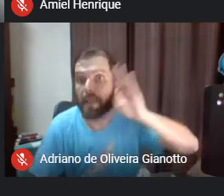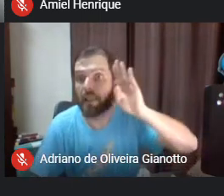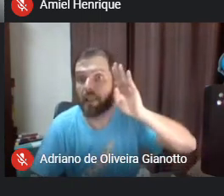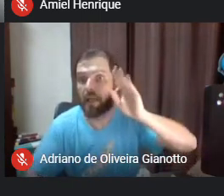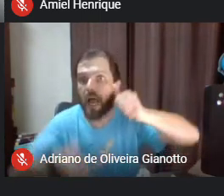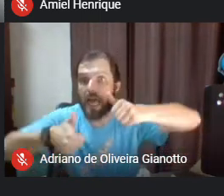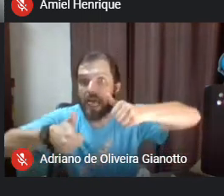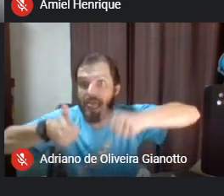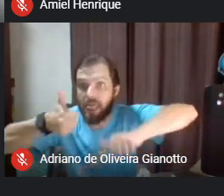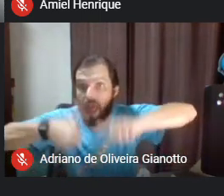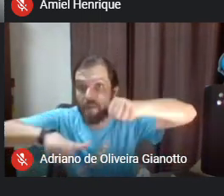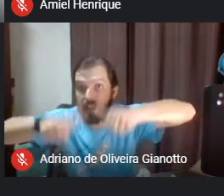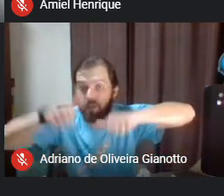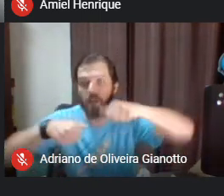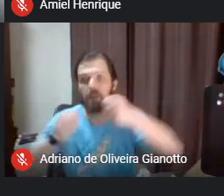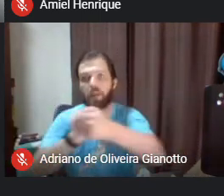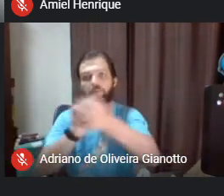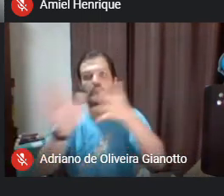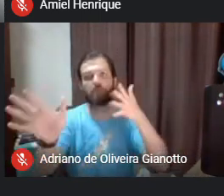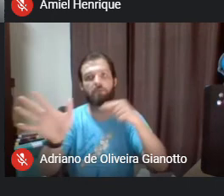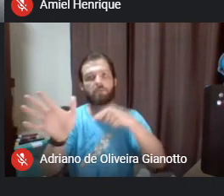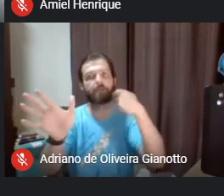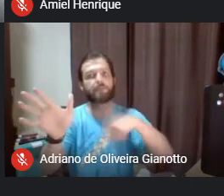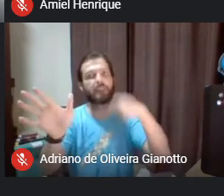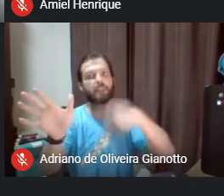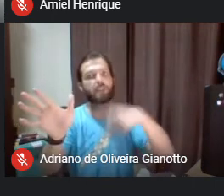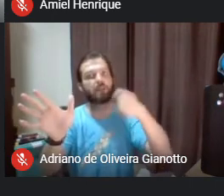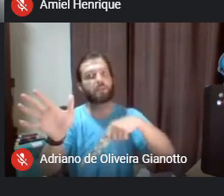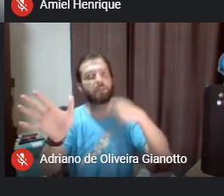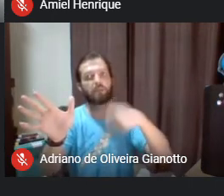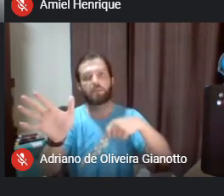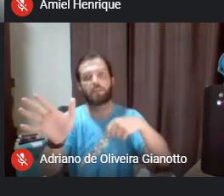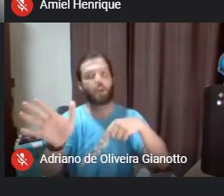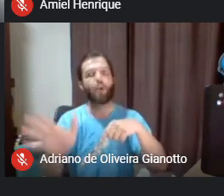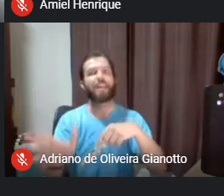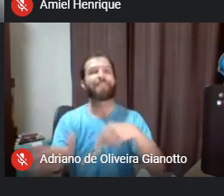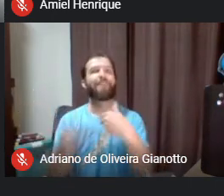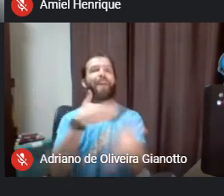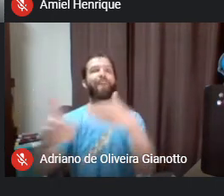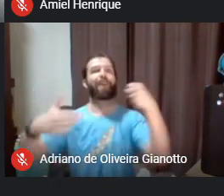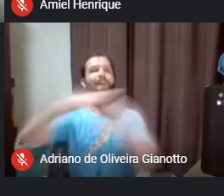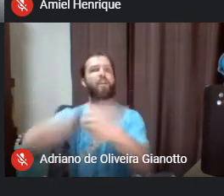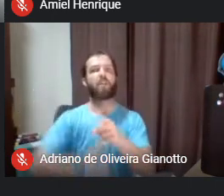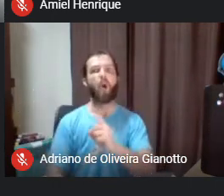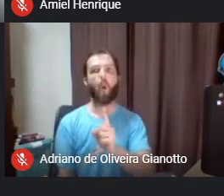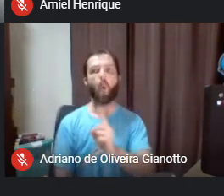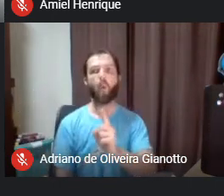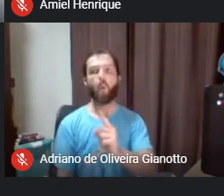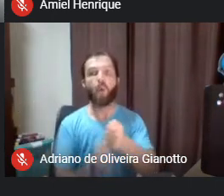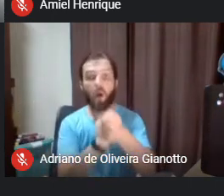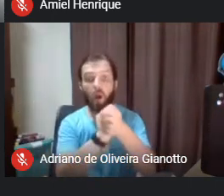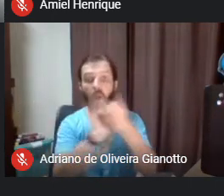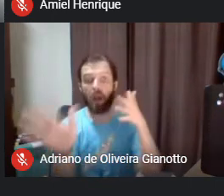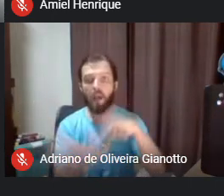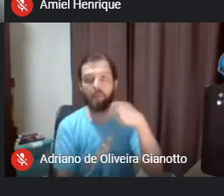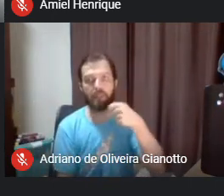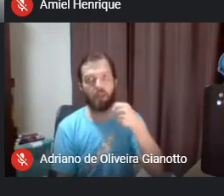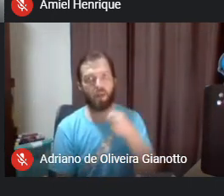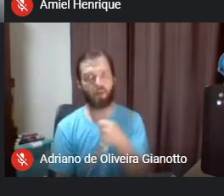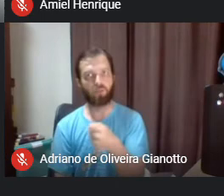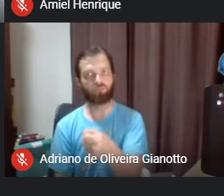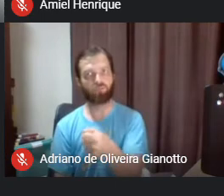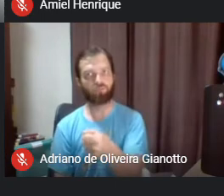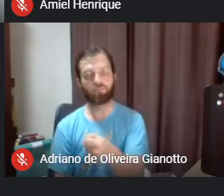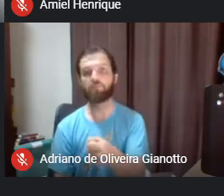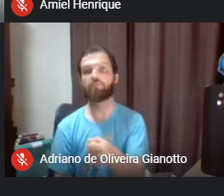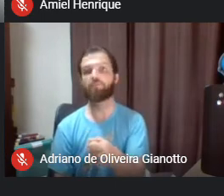iguais. Então, o principal é ter essa avaliação linguística para comprovar a pessoa seja